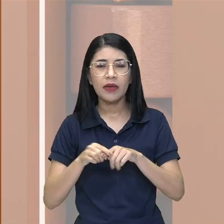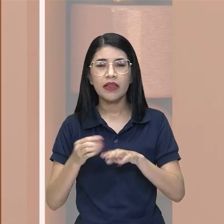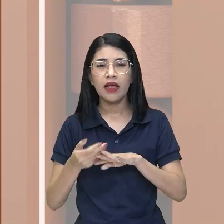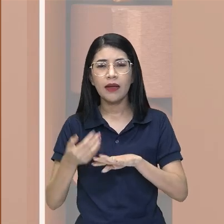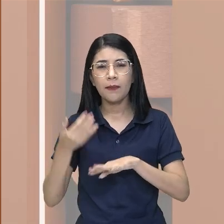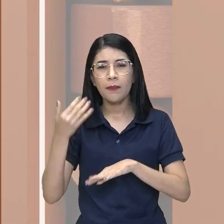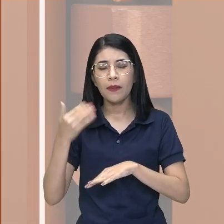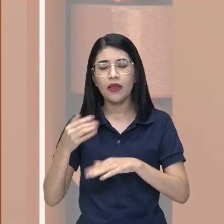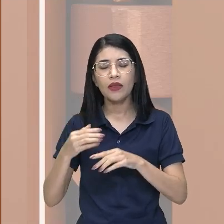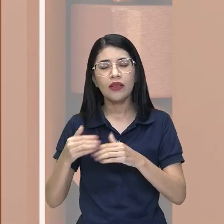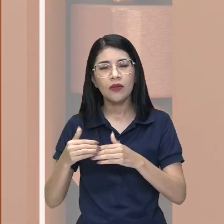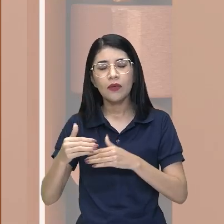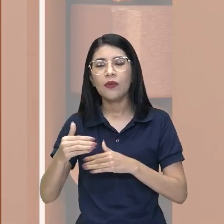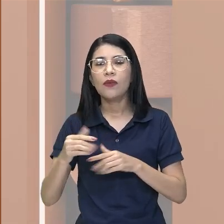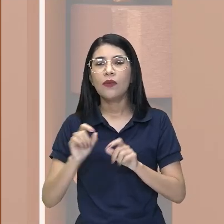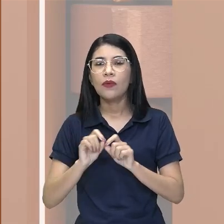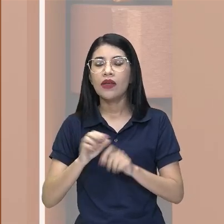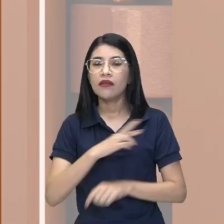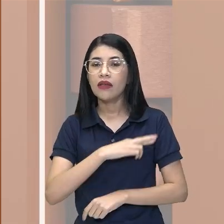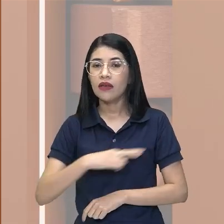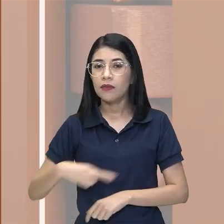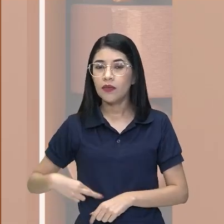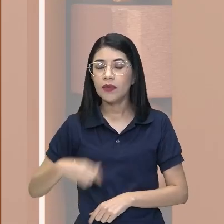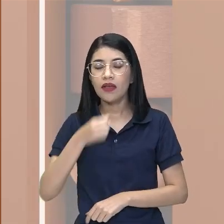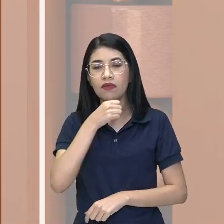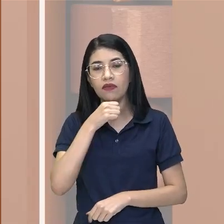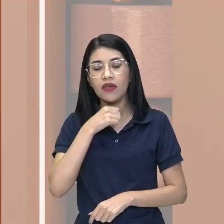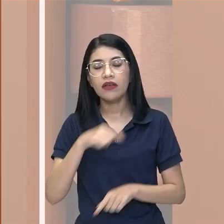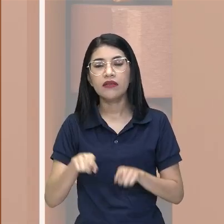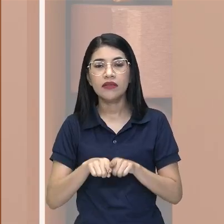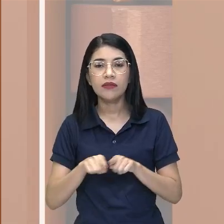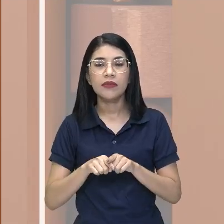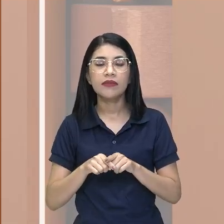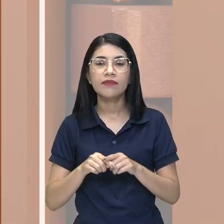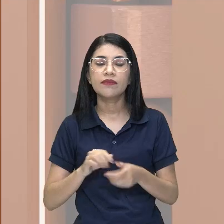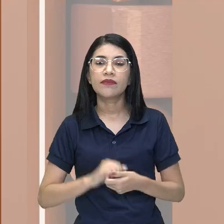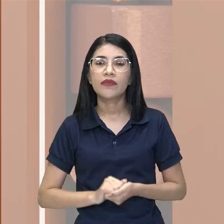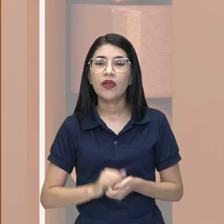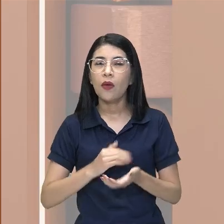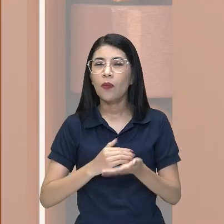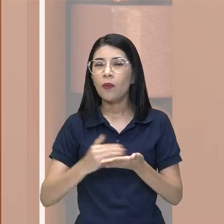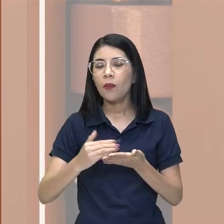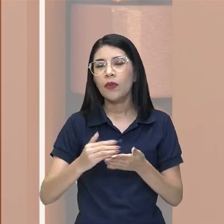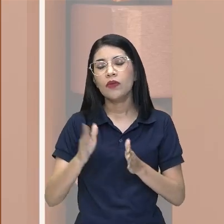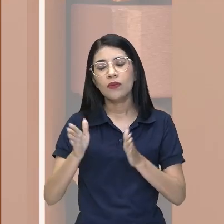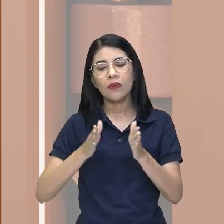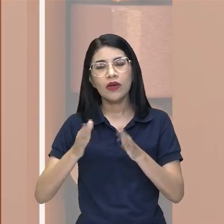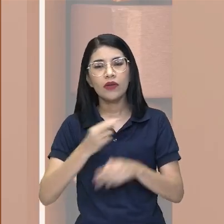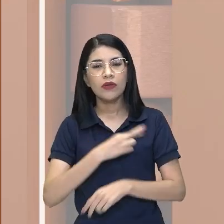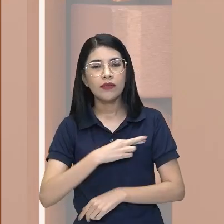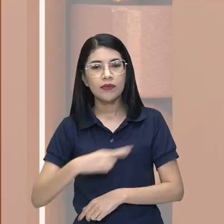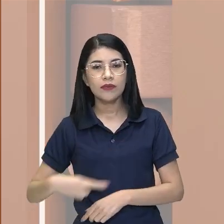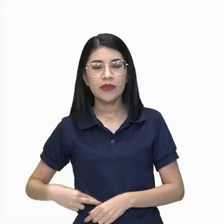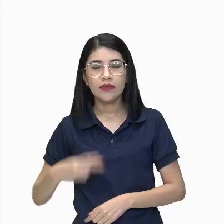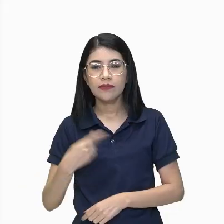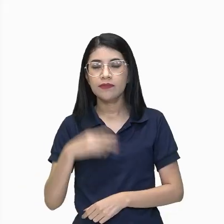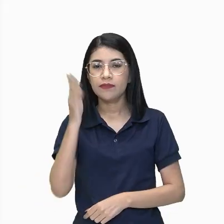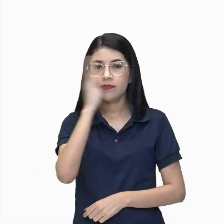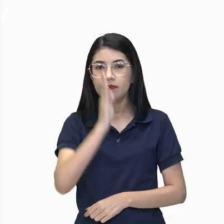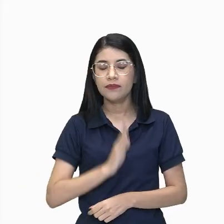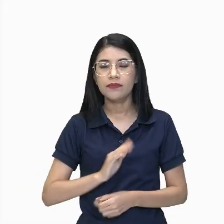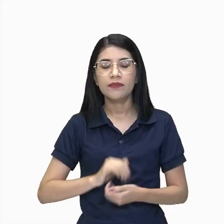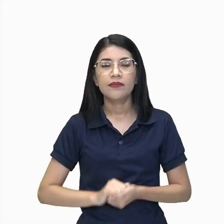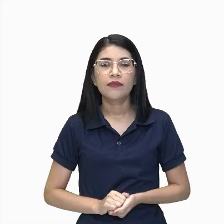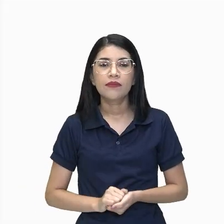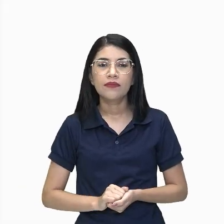da chamada República Velha aqui no Brasil, o início do período republicano no nosso país. Vamos adiante com o texto, vamos